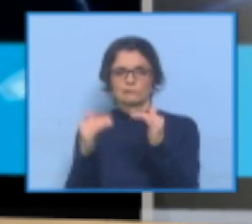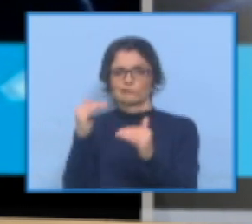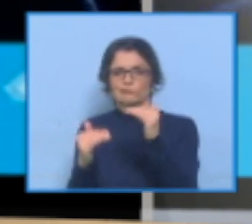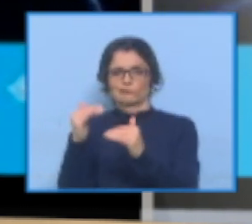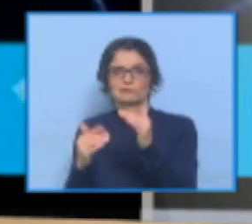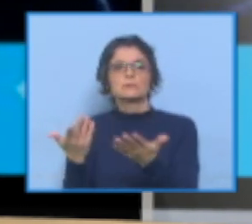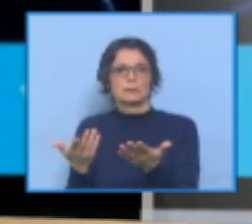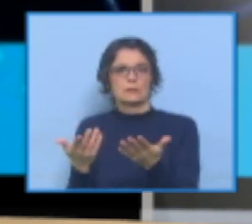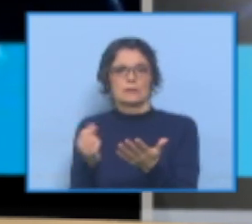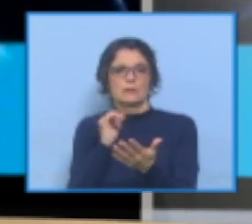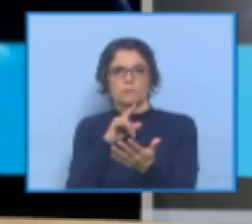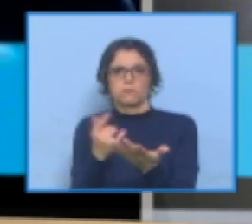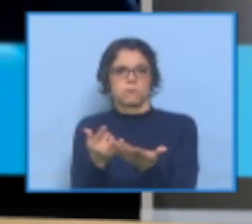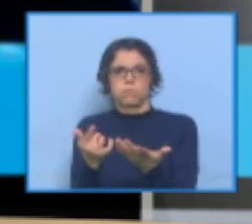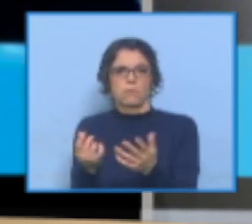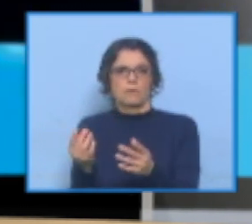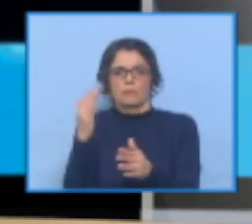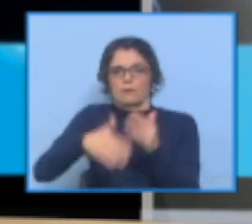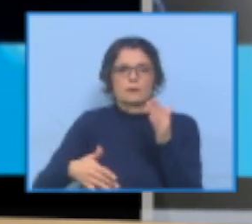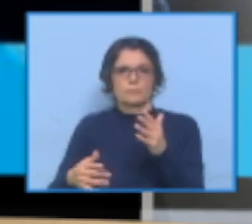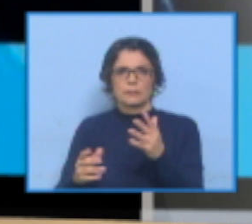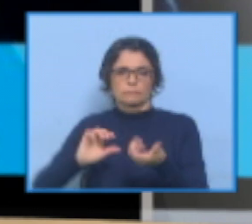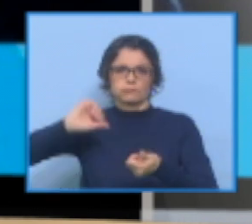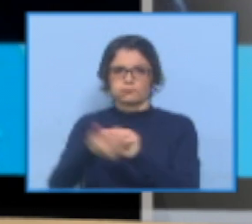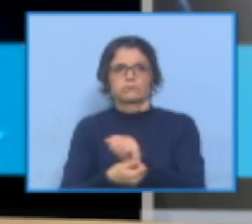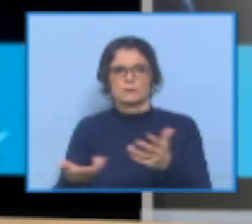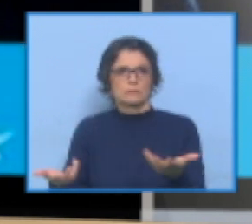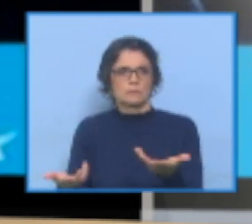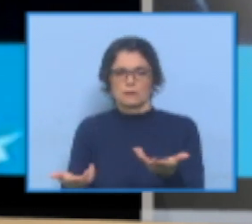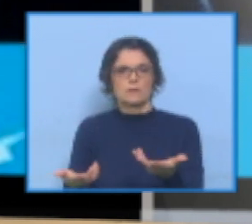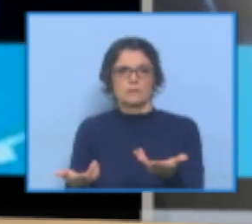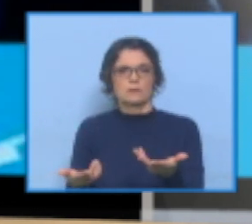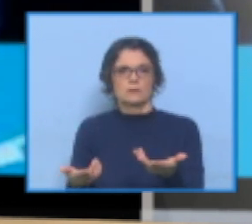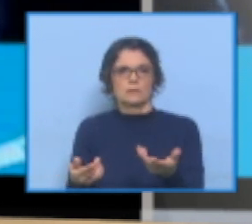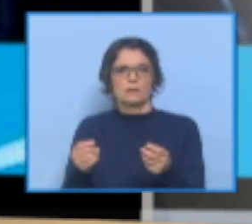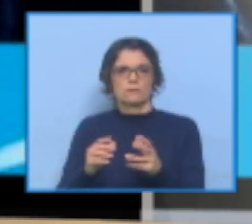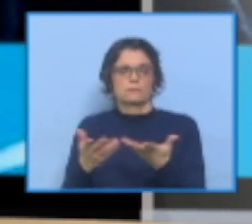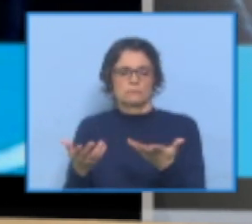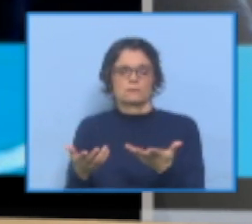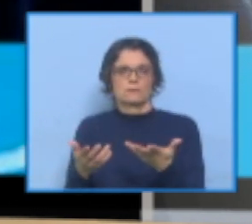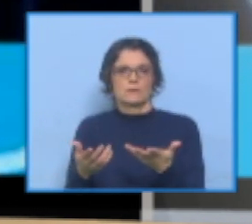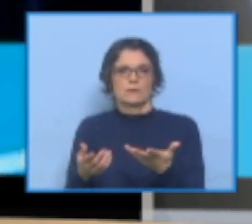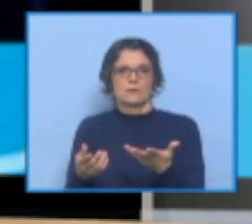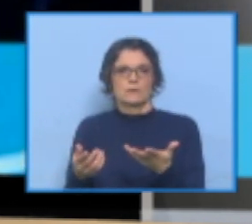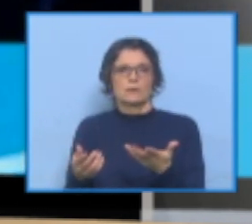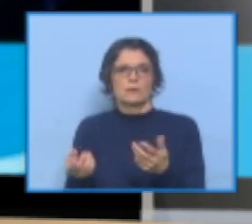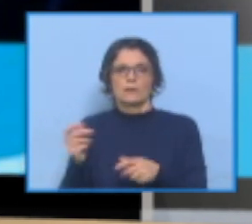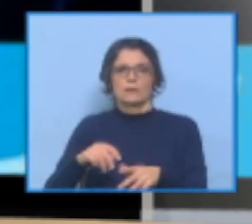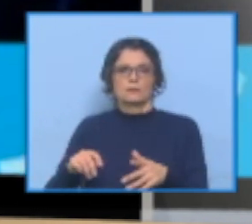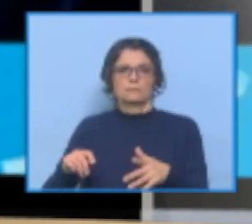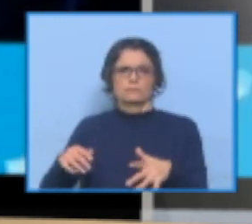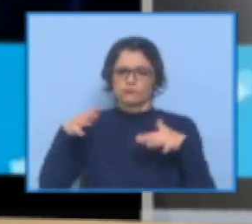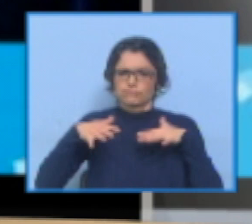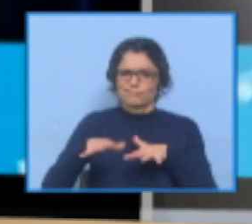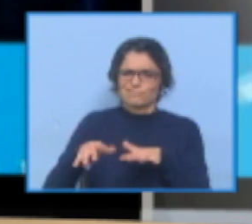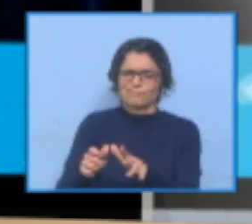que a qualquer momento a situação se pode inverter e pode haver novamente uma onda nova de perseguição à